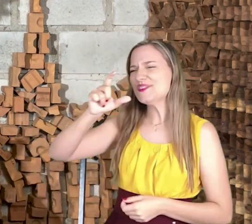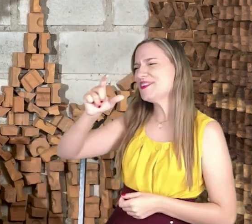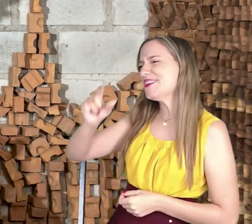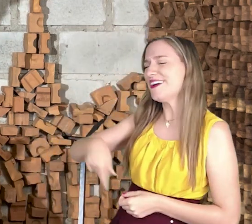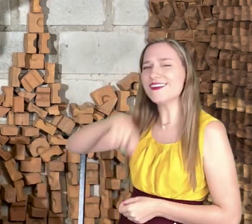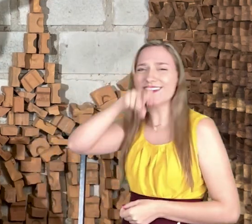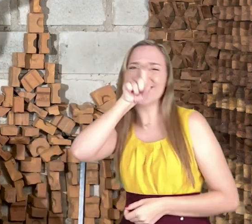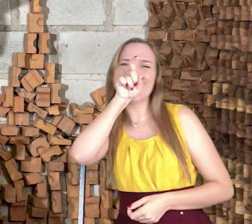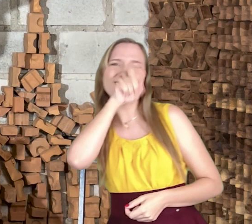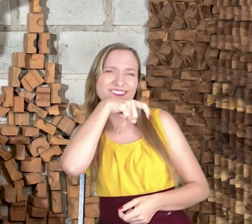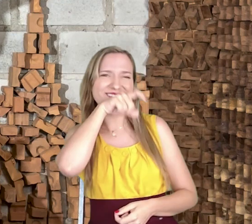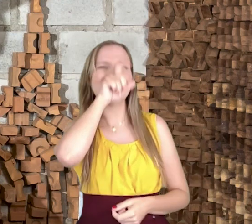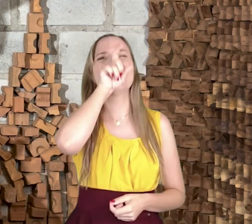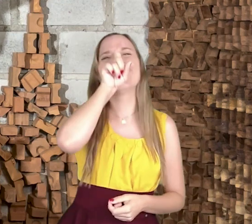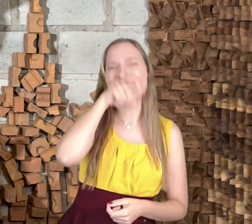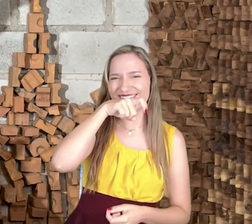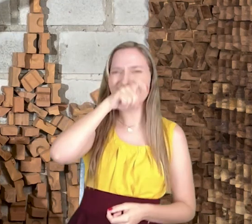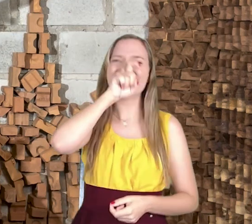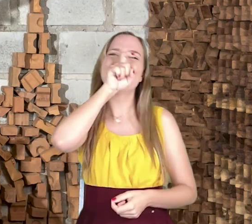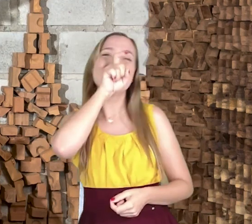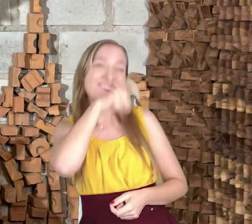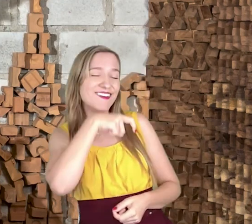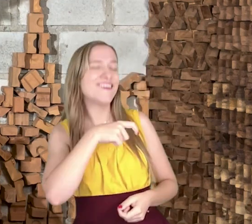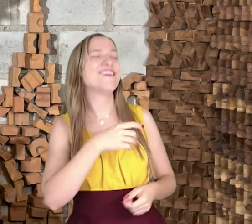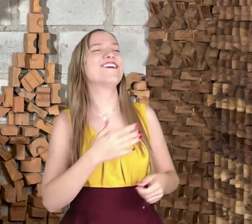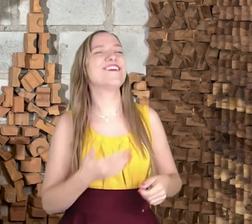o carcará.